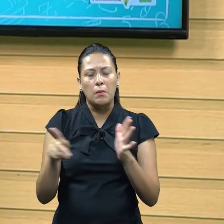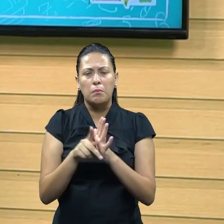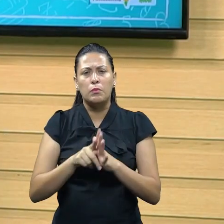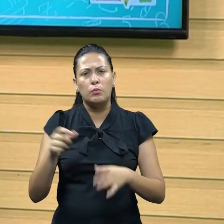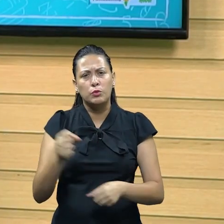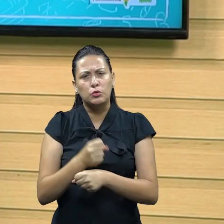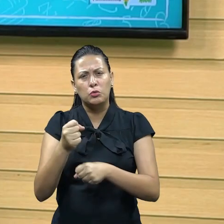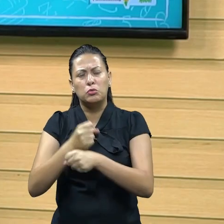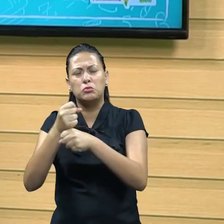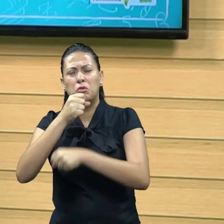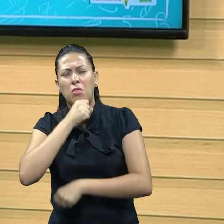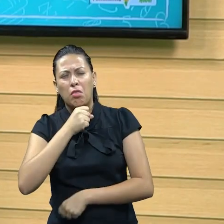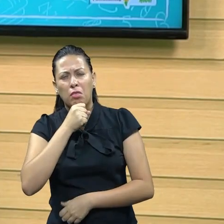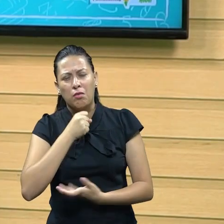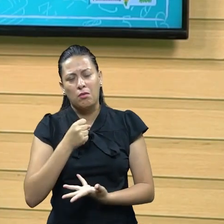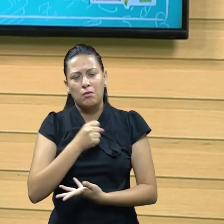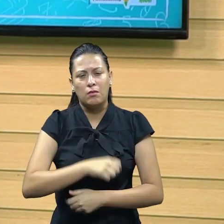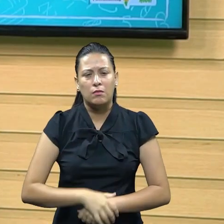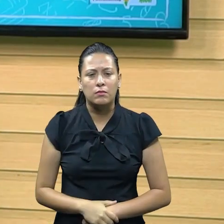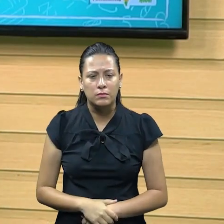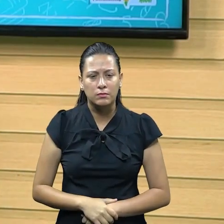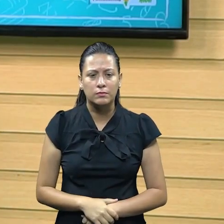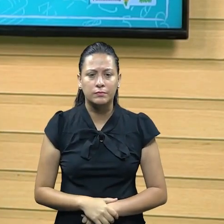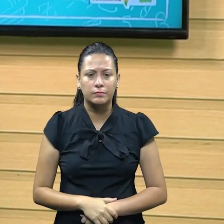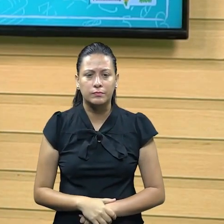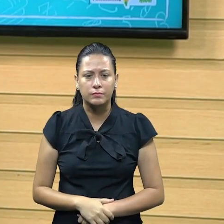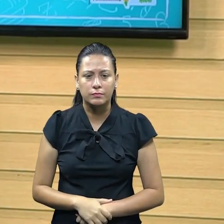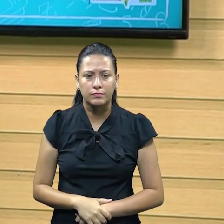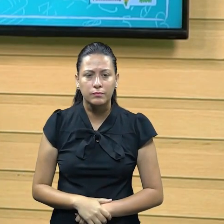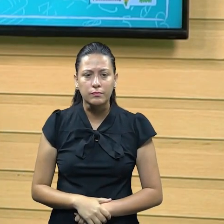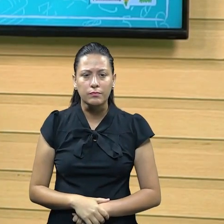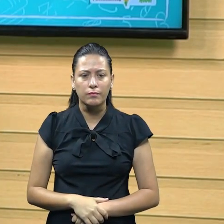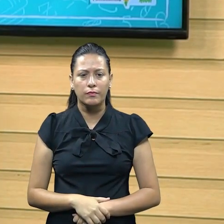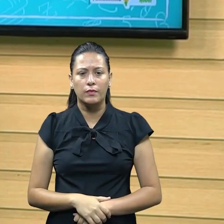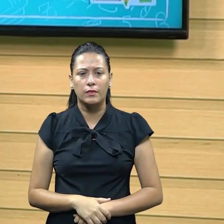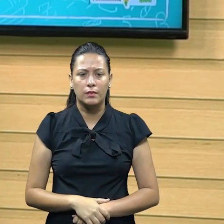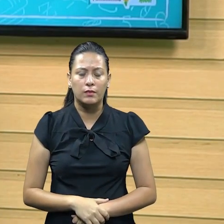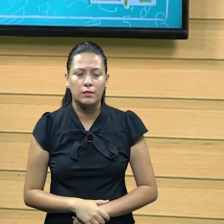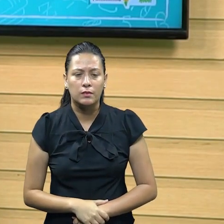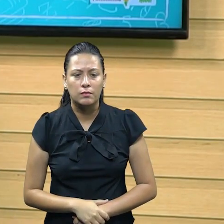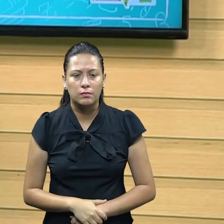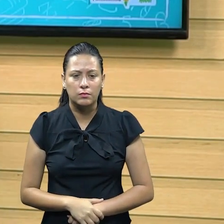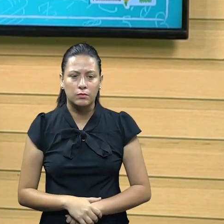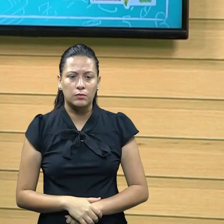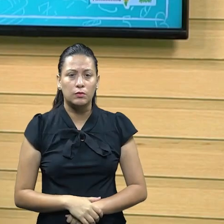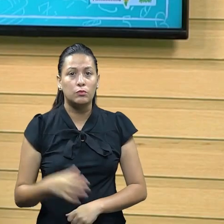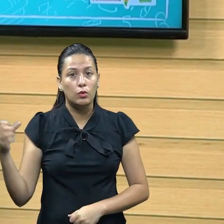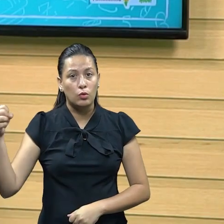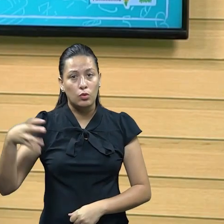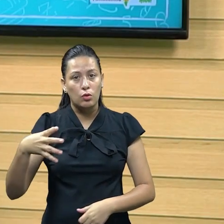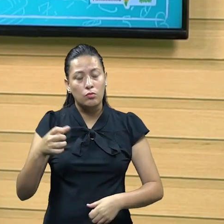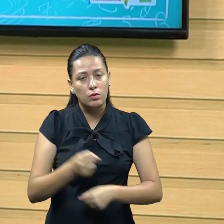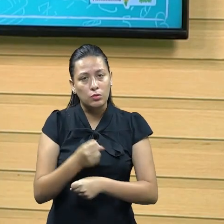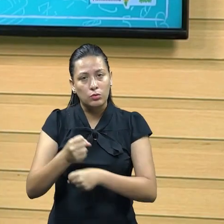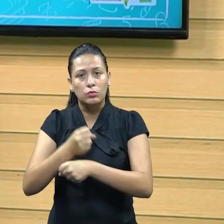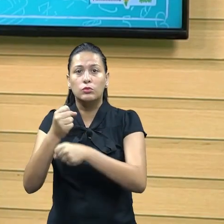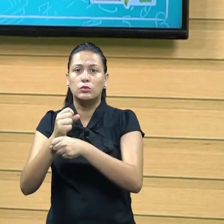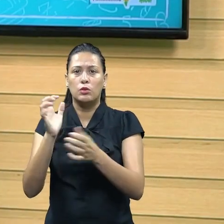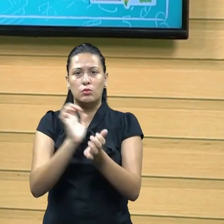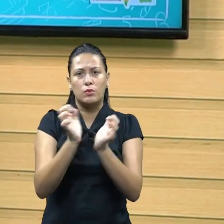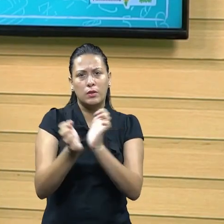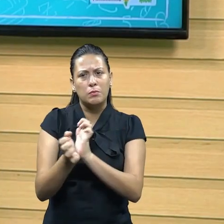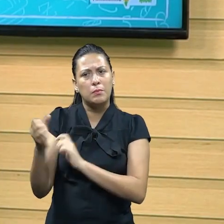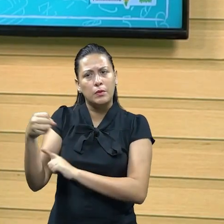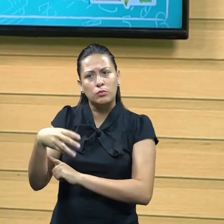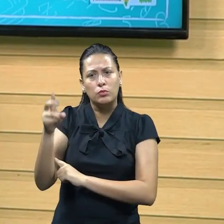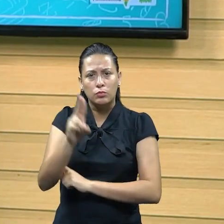as construções, as novas construções com o aterramento, quando você for colocar um novo aparelho,